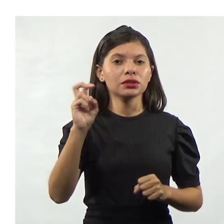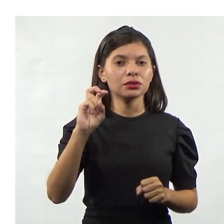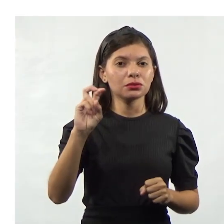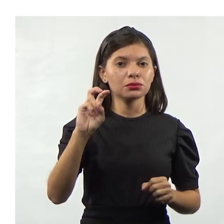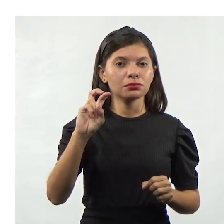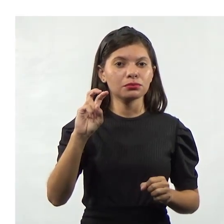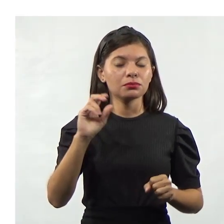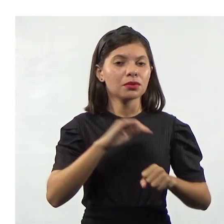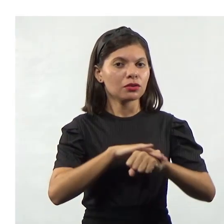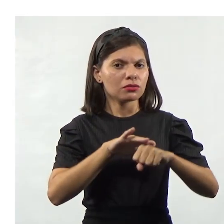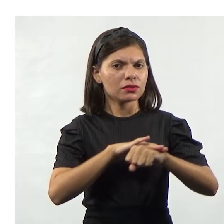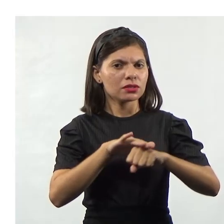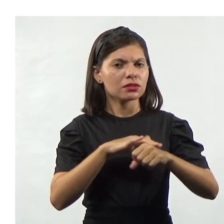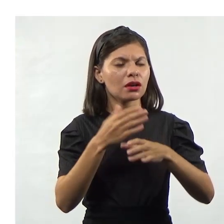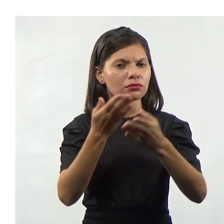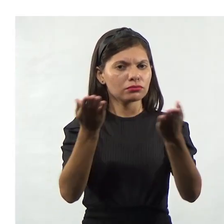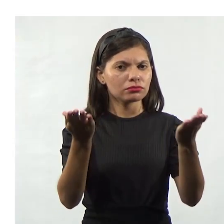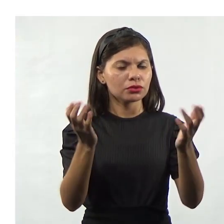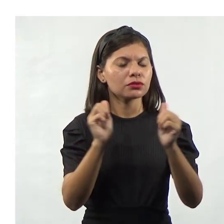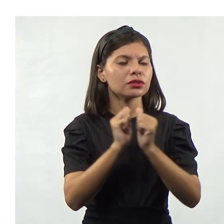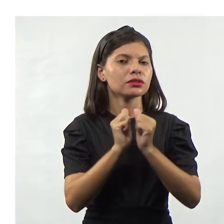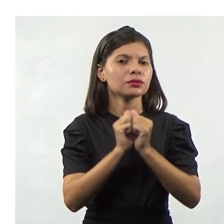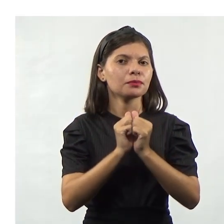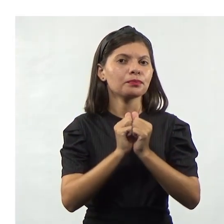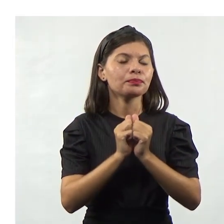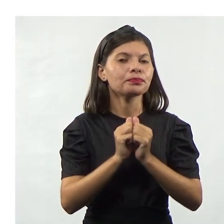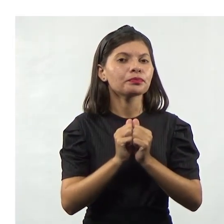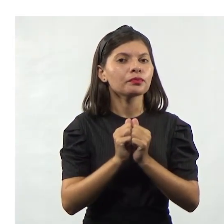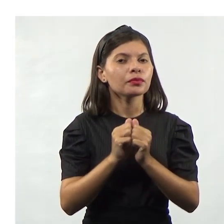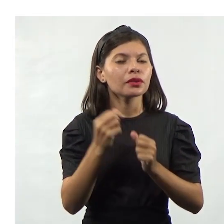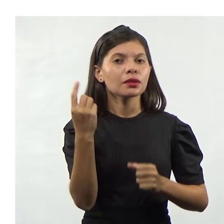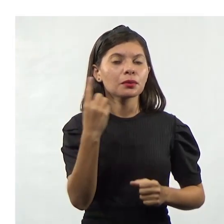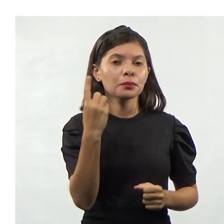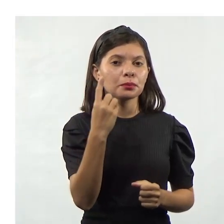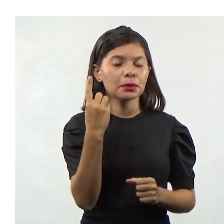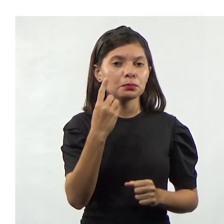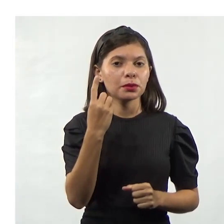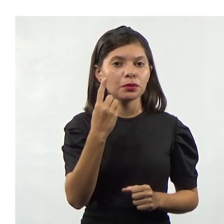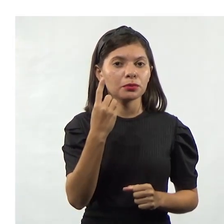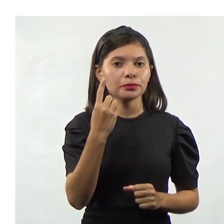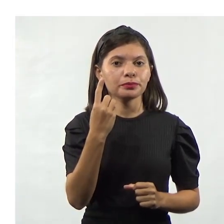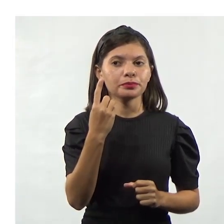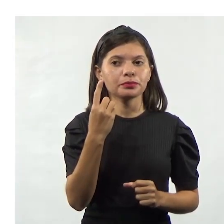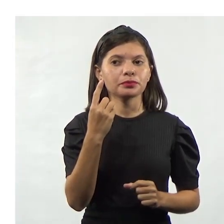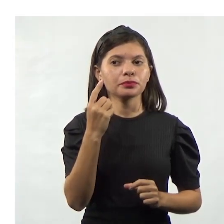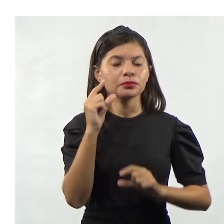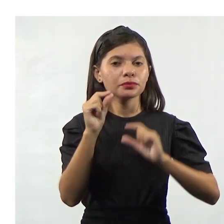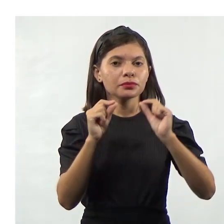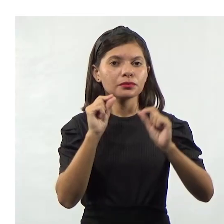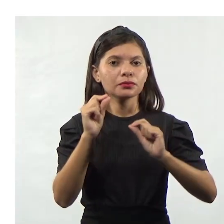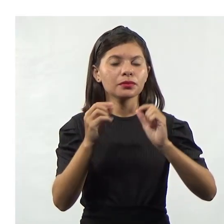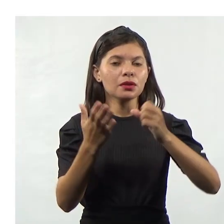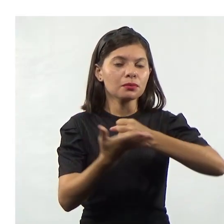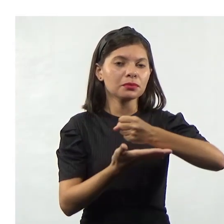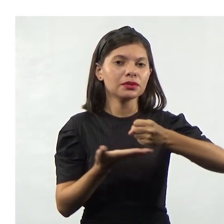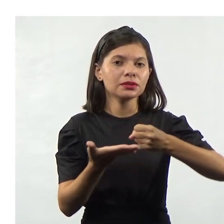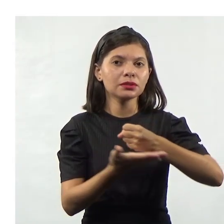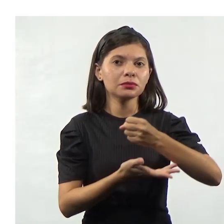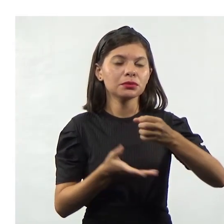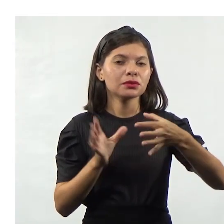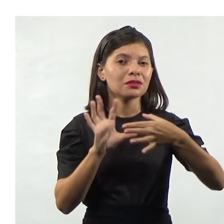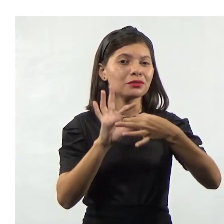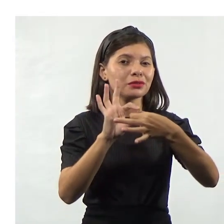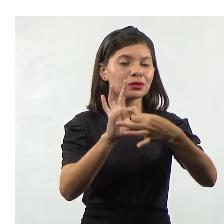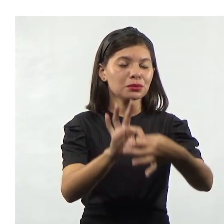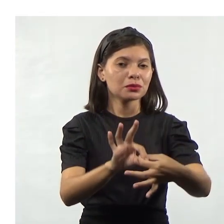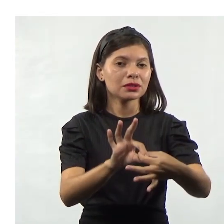5º para comentar com vocês, né? E o primeiro, como não poderia deixar de ser, é o